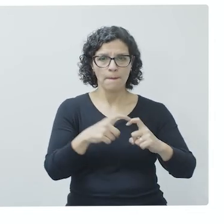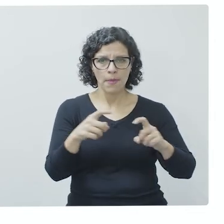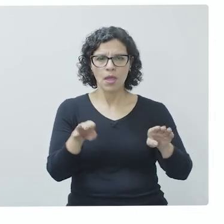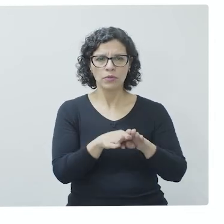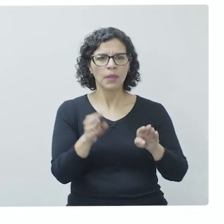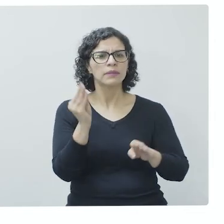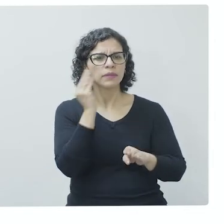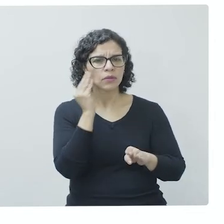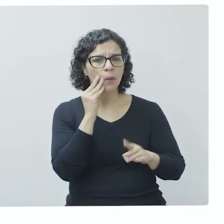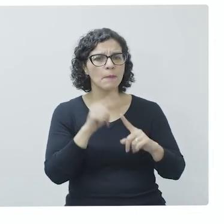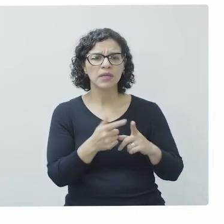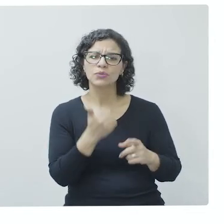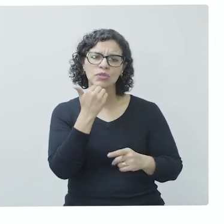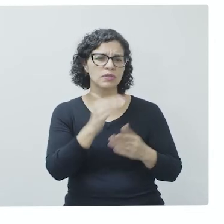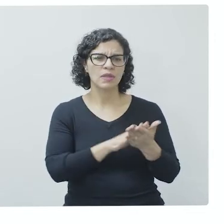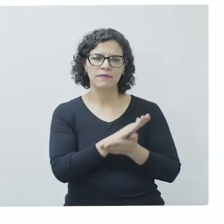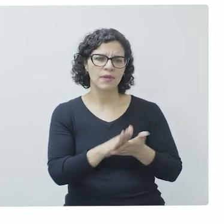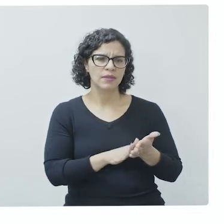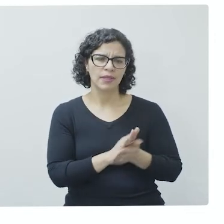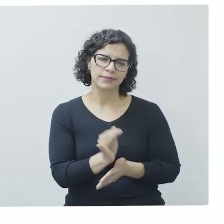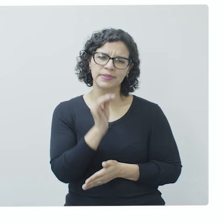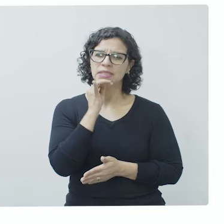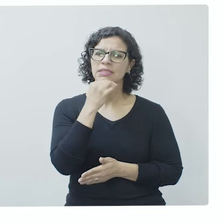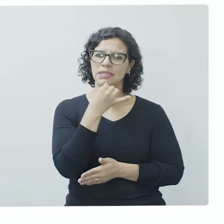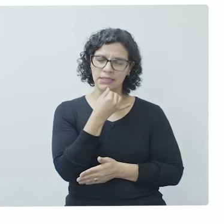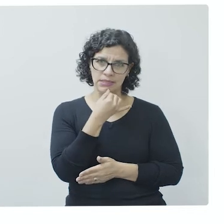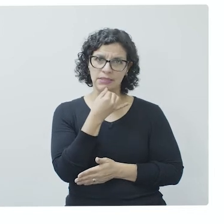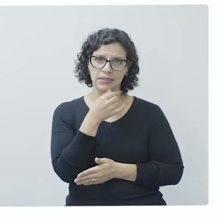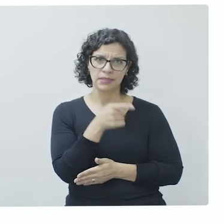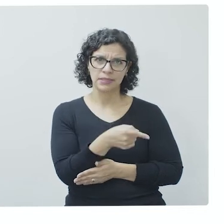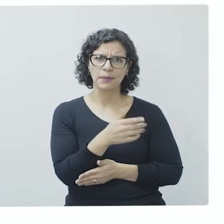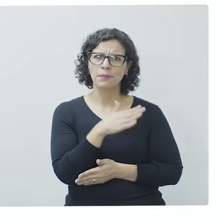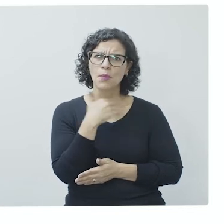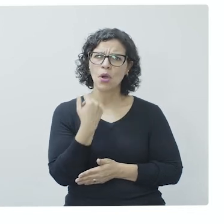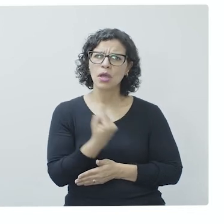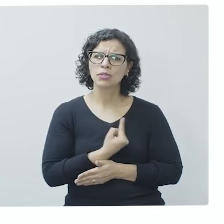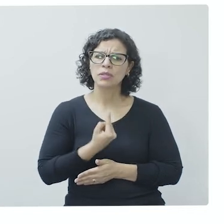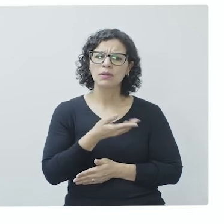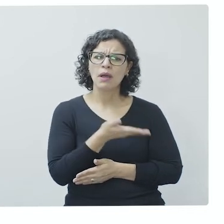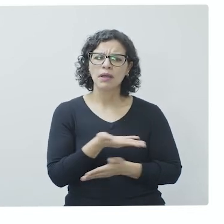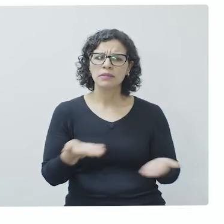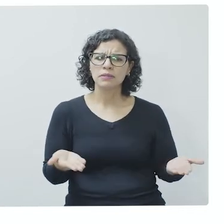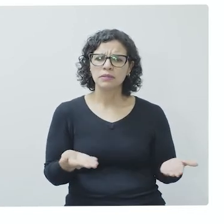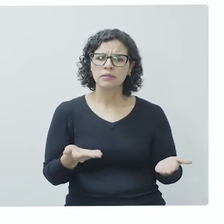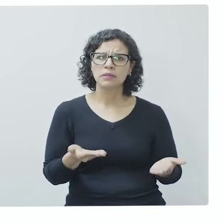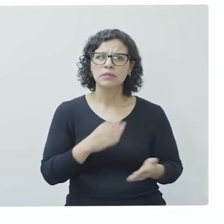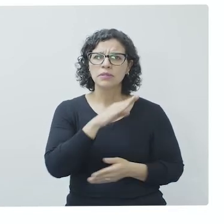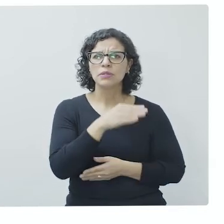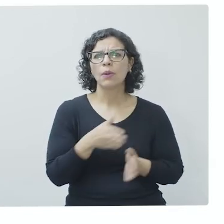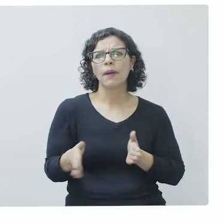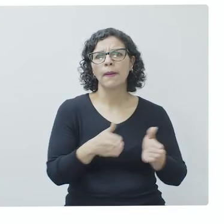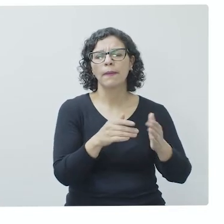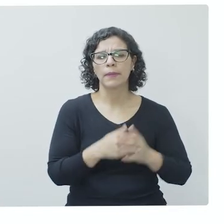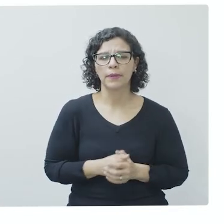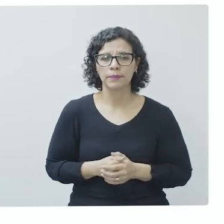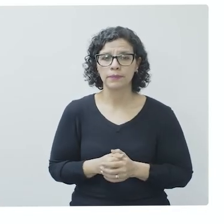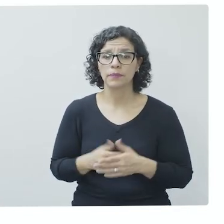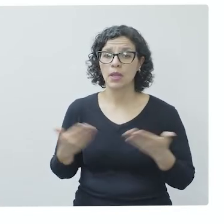médico bem que tentou, mas não havia nada a fazer. Que tristeza! Morrer assim sozinho no meio do